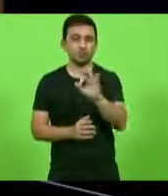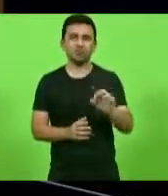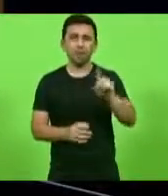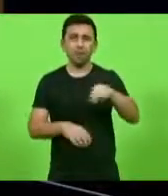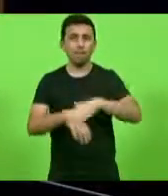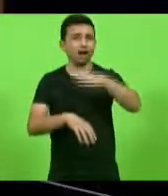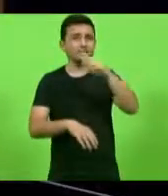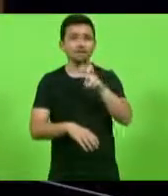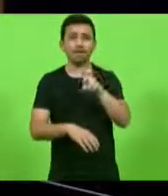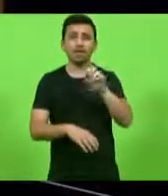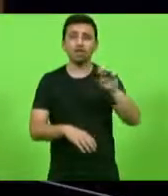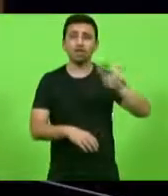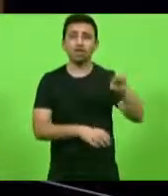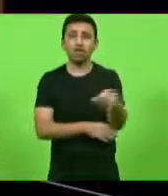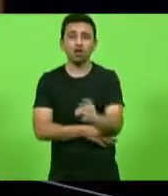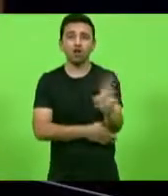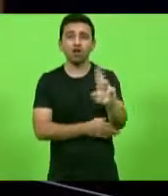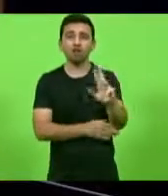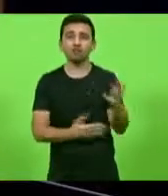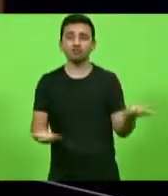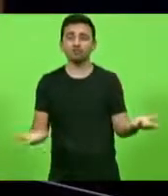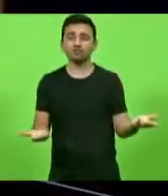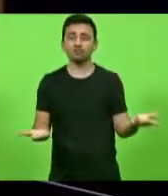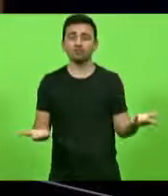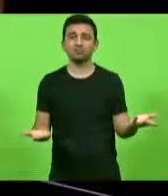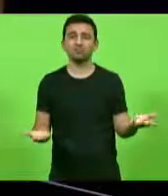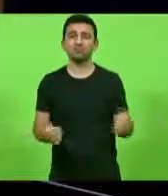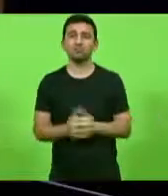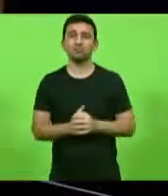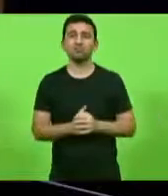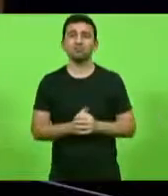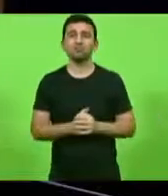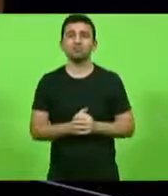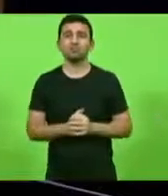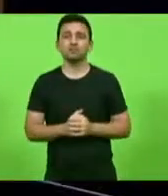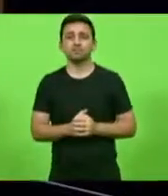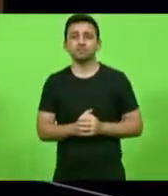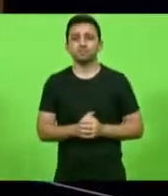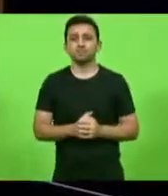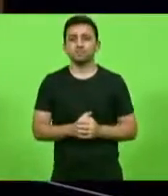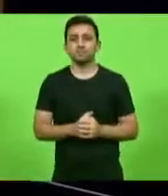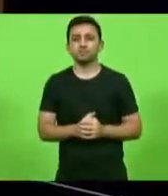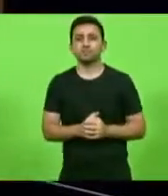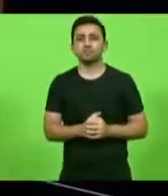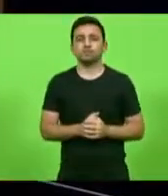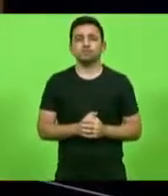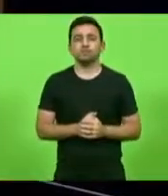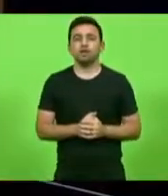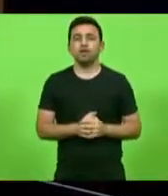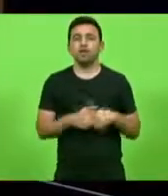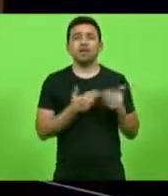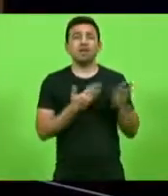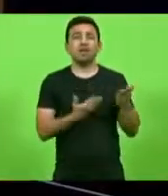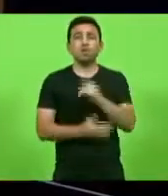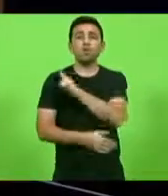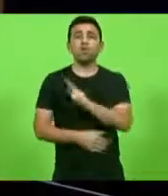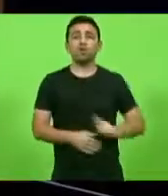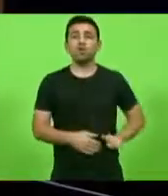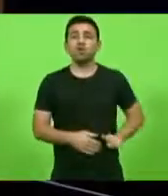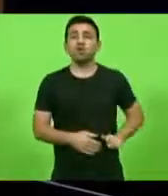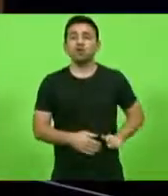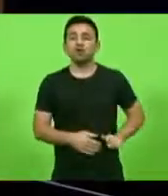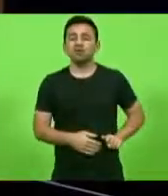reais, 525, se eu não me engano, e o governo não deixa